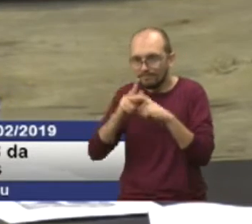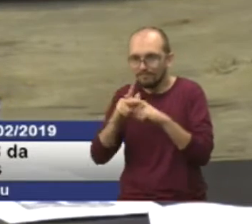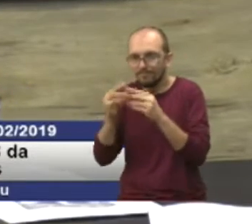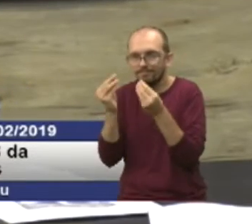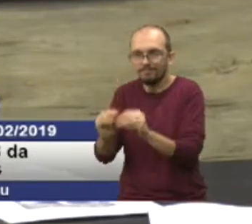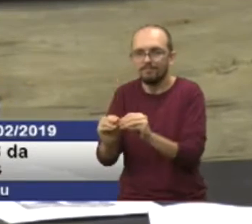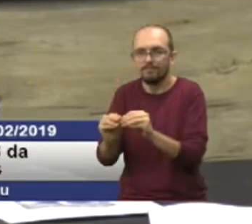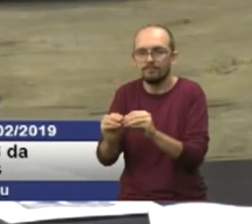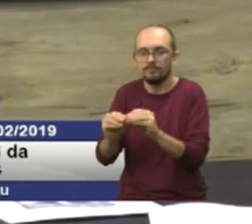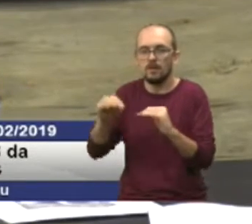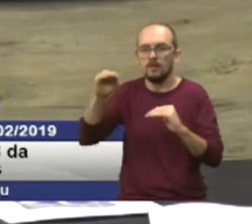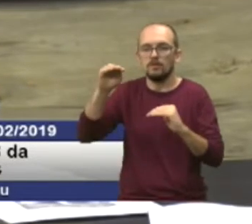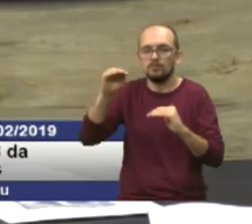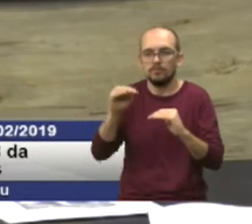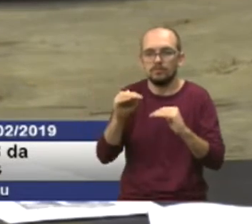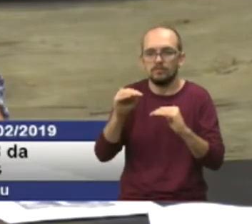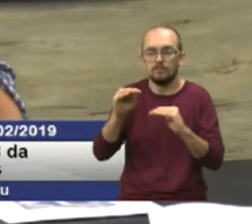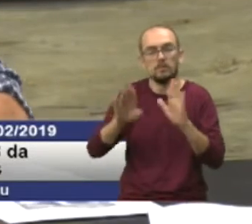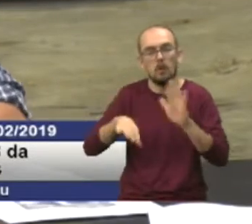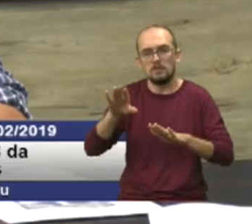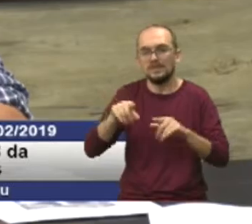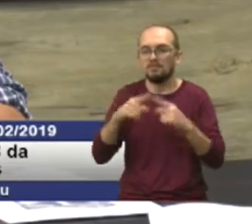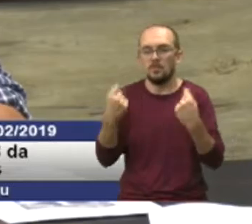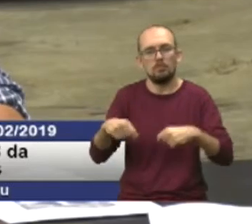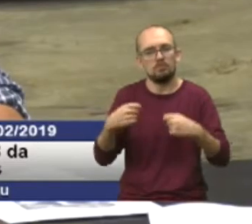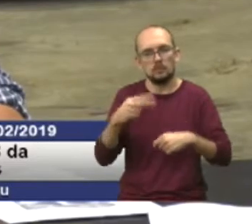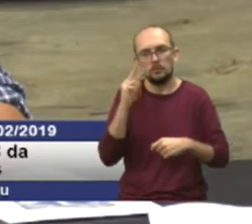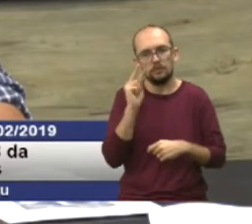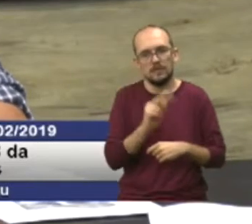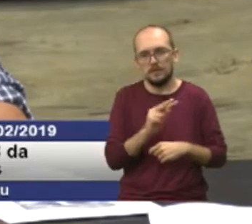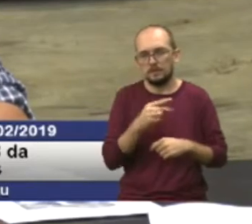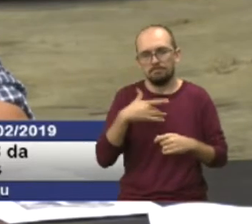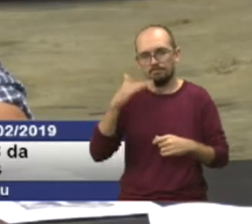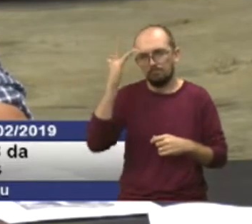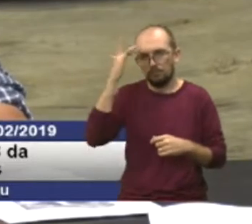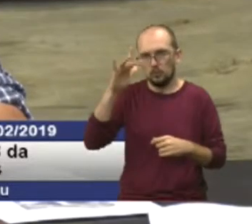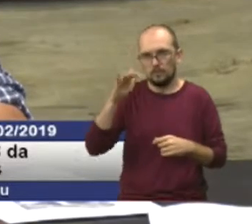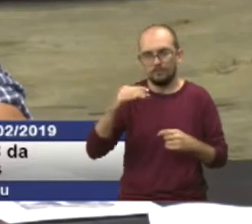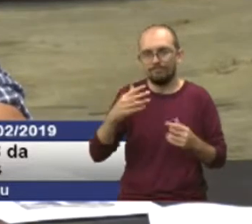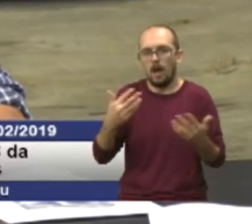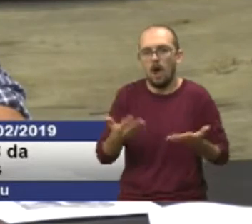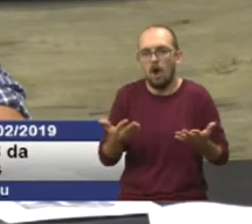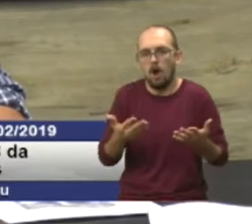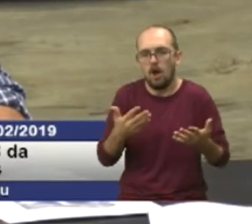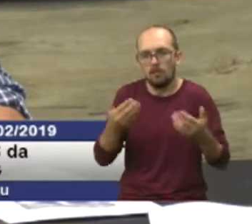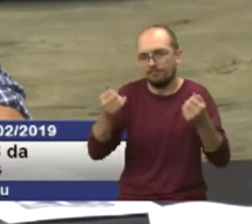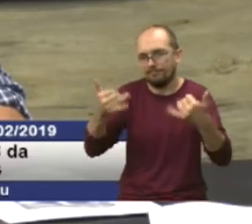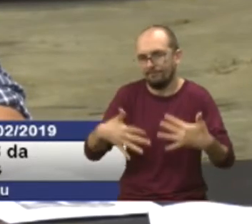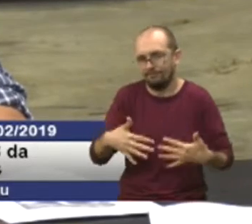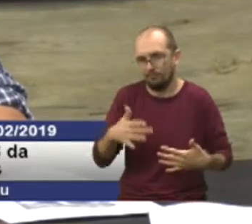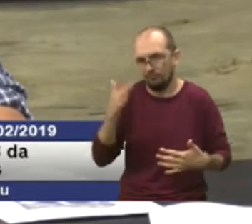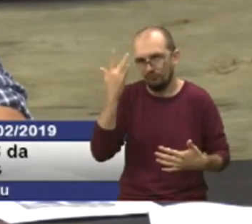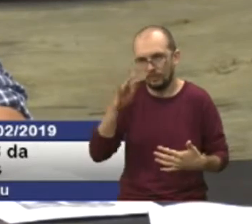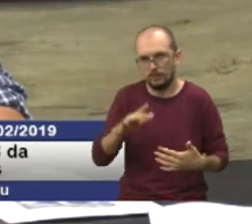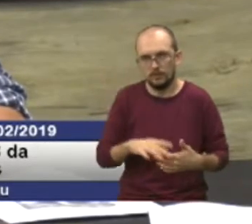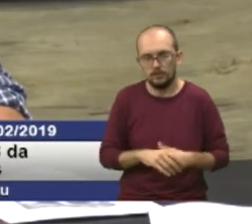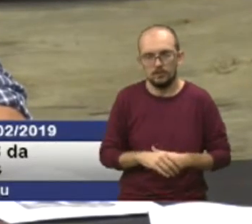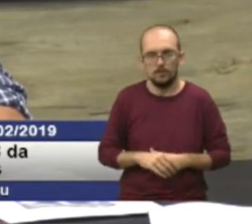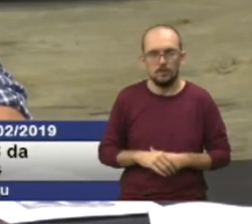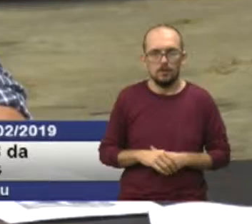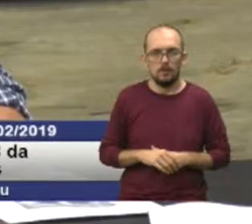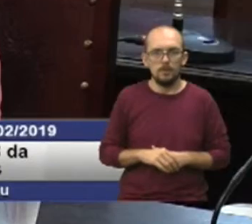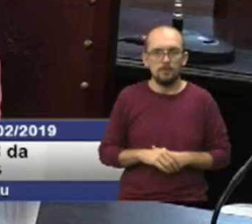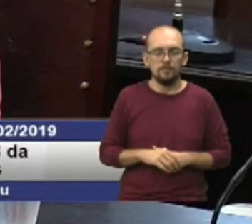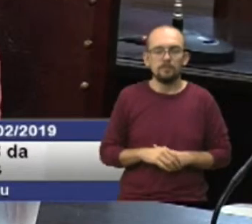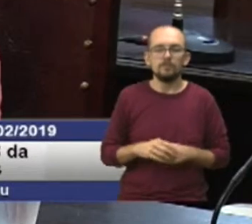e colocamos o valor correto. Mas isso eu precisaria verificar, não há como eu explicar. O Lúcio,